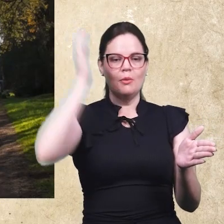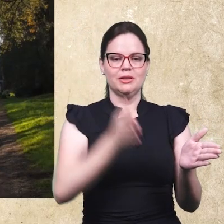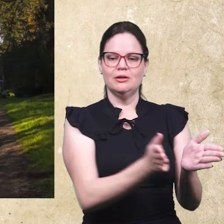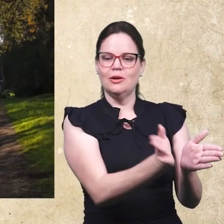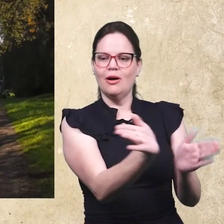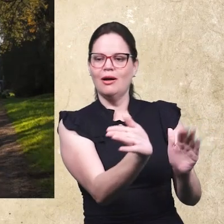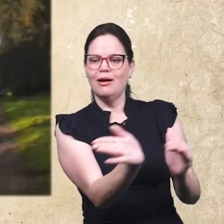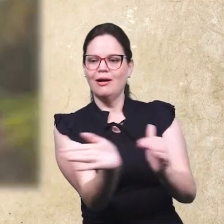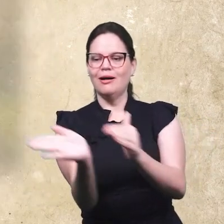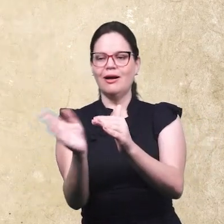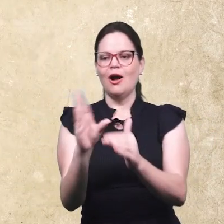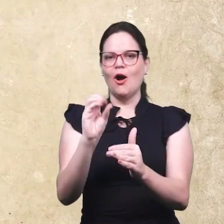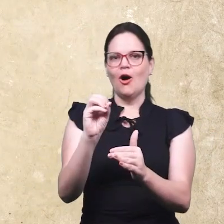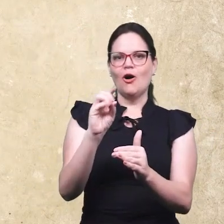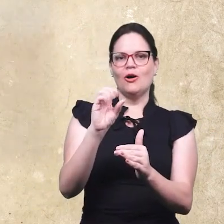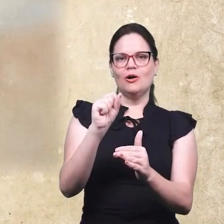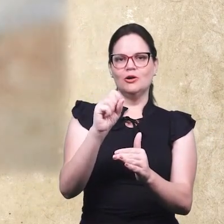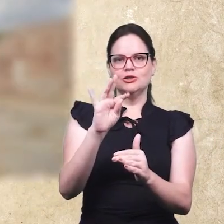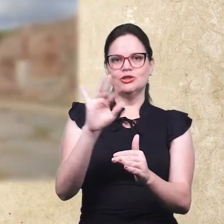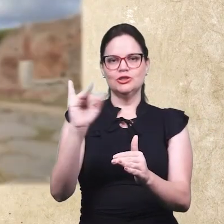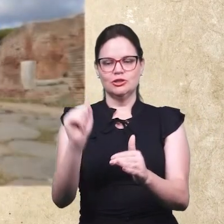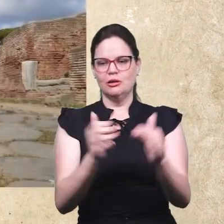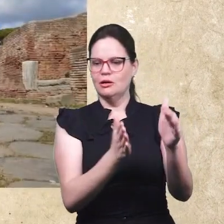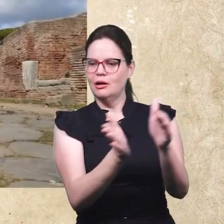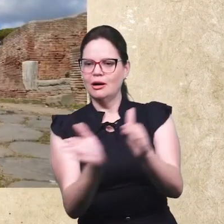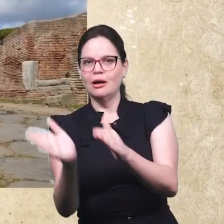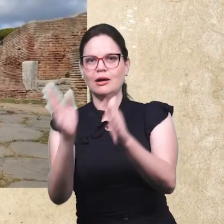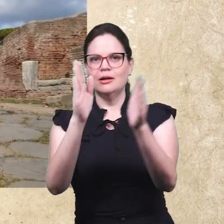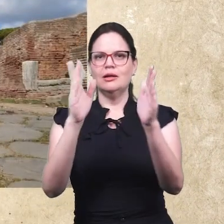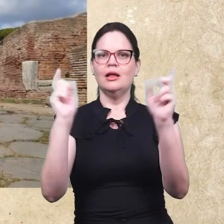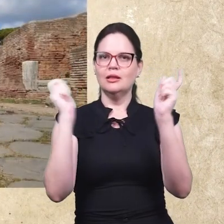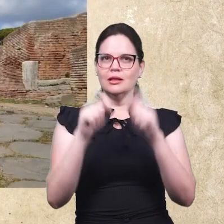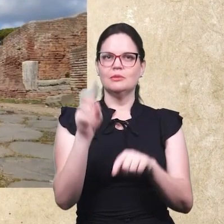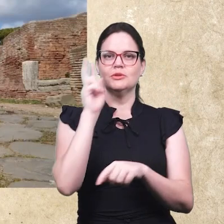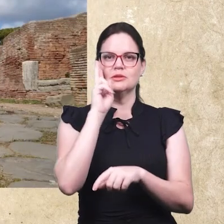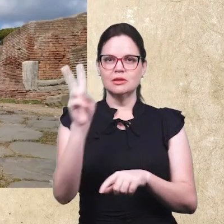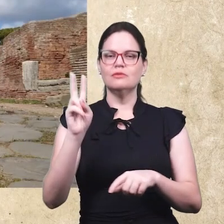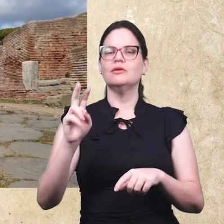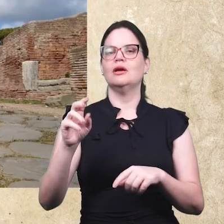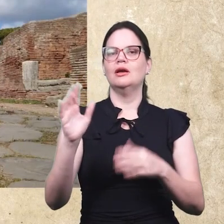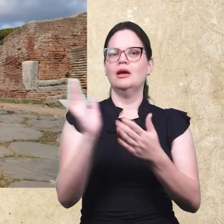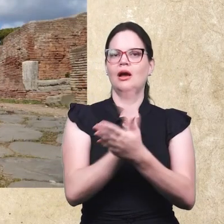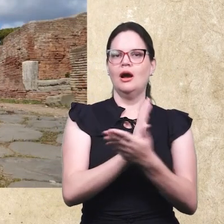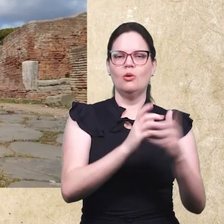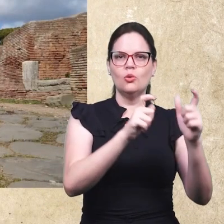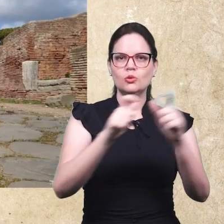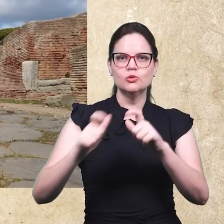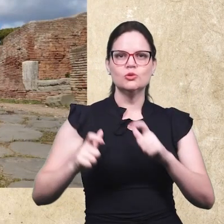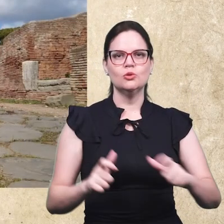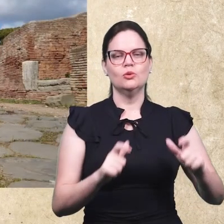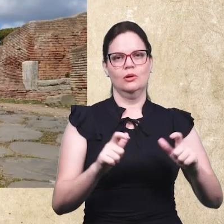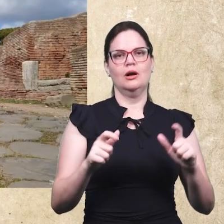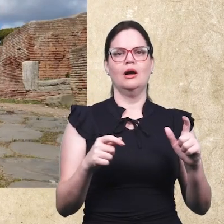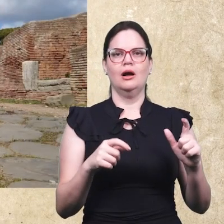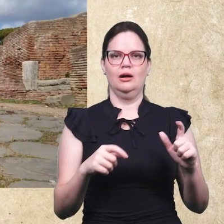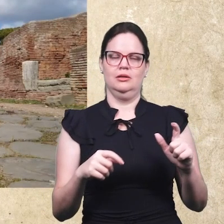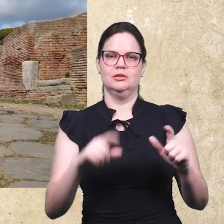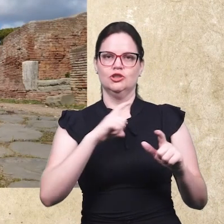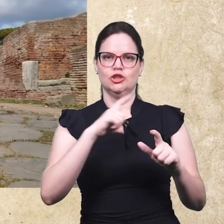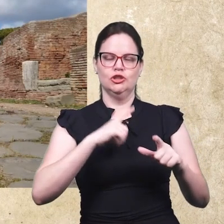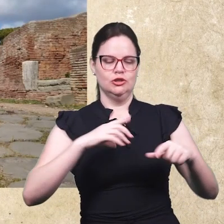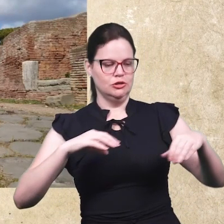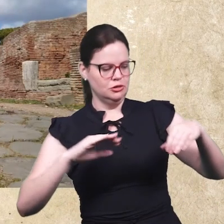Via Ostia, né? Então, de forma que os irmãos também conseguem acompanhar algumas ruínas, né, no